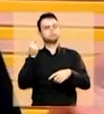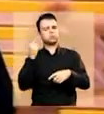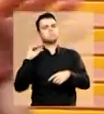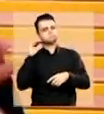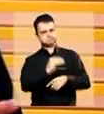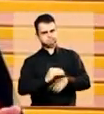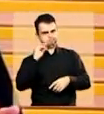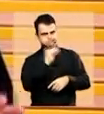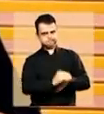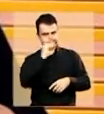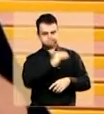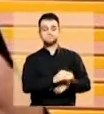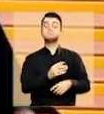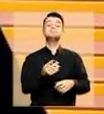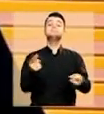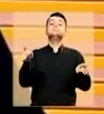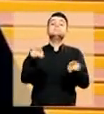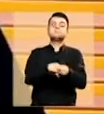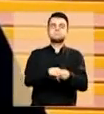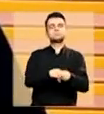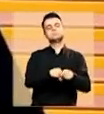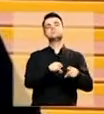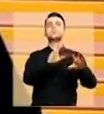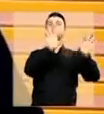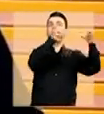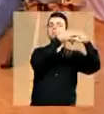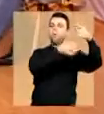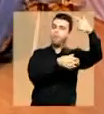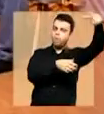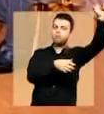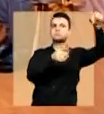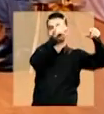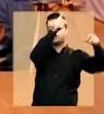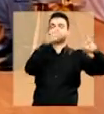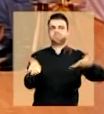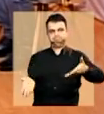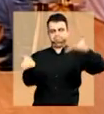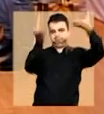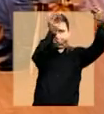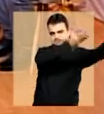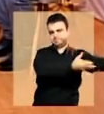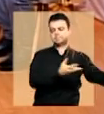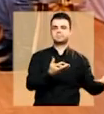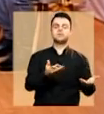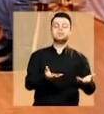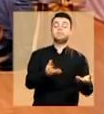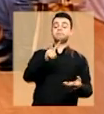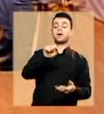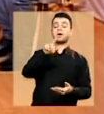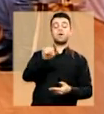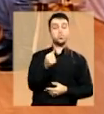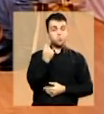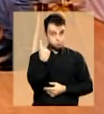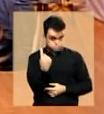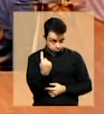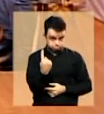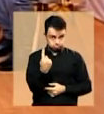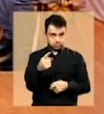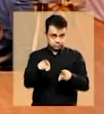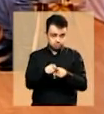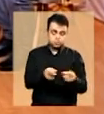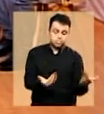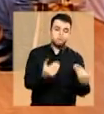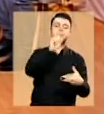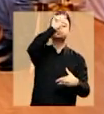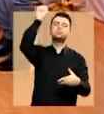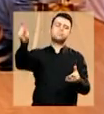um clube que vai receber, né? É uma vaga para o Jovem Destaque, são para jovens de